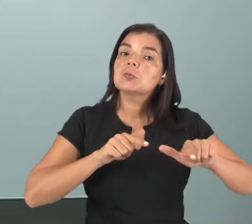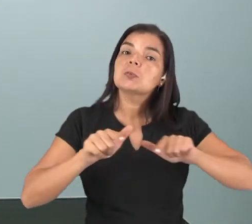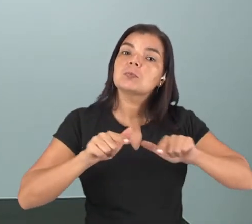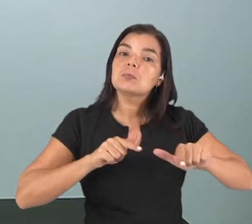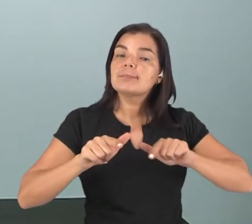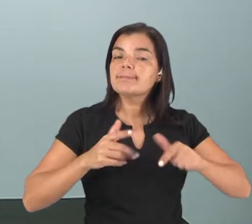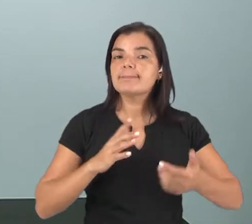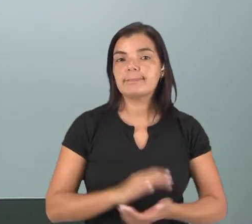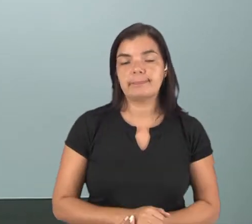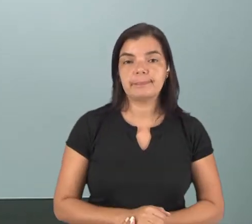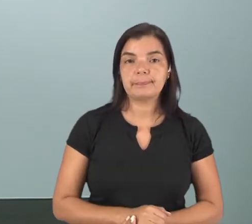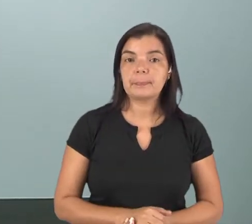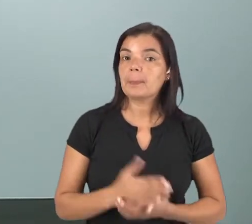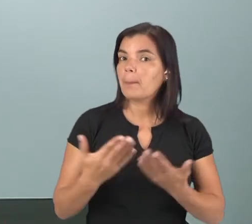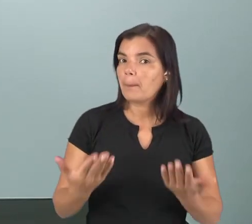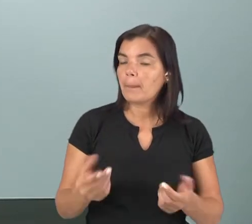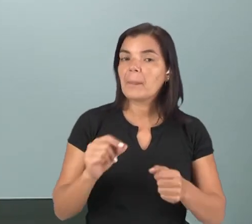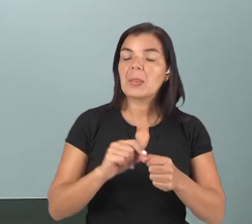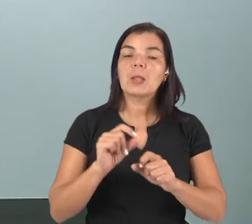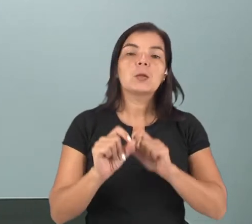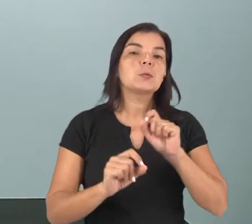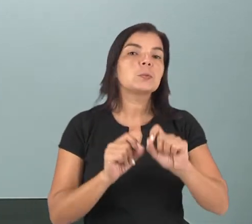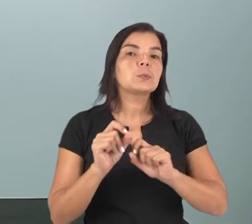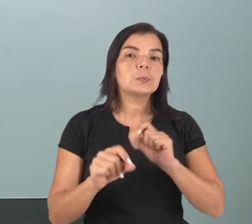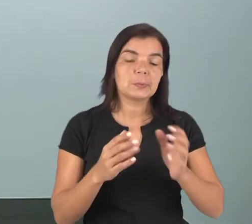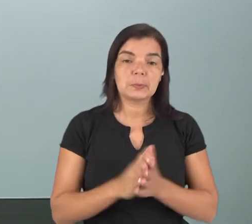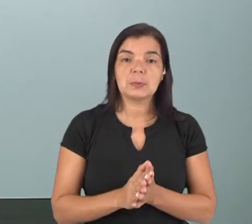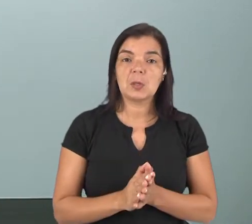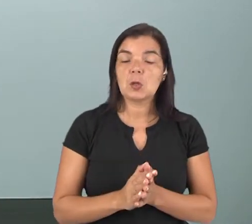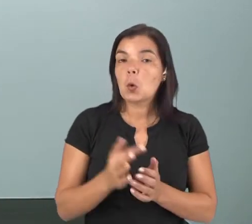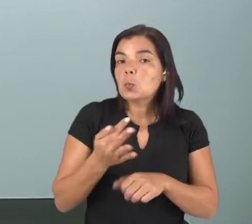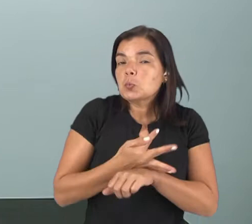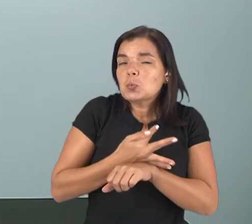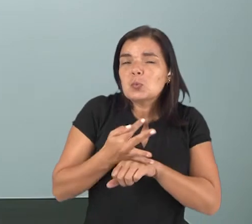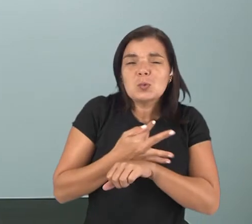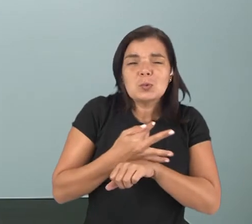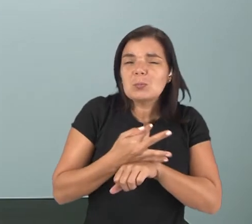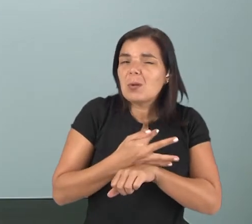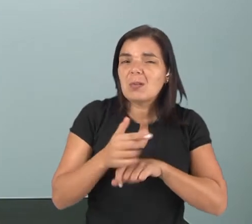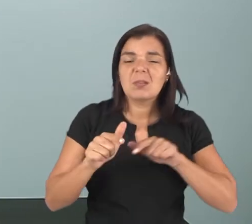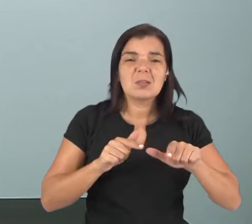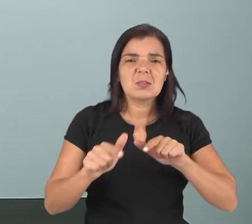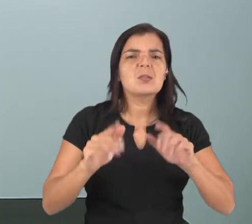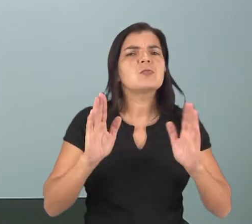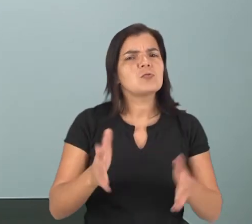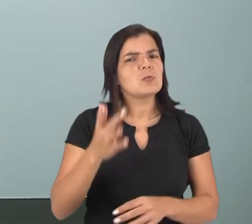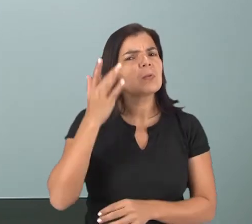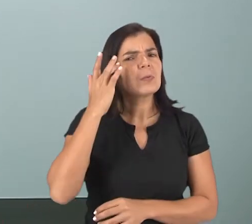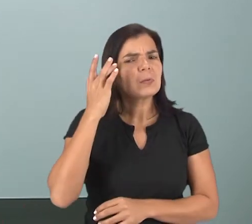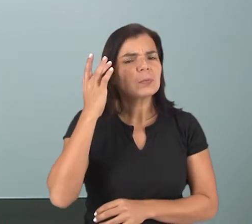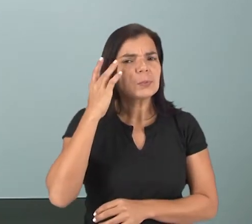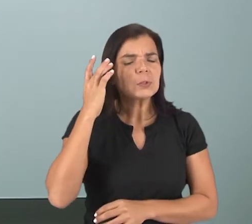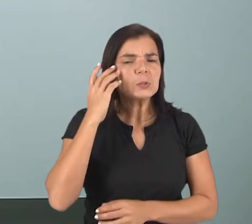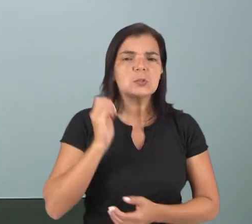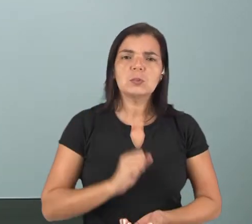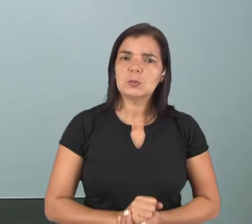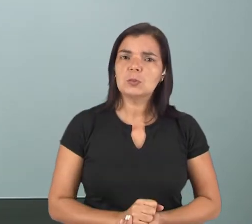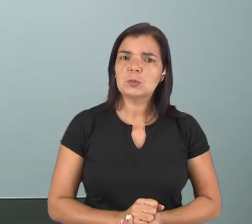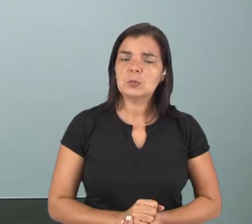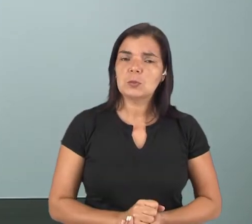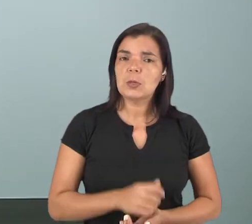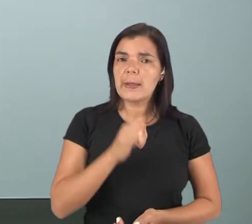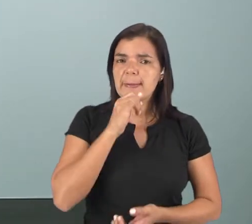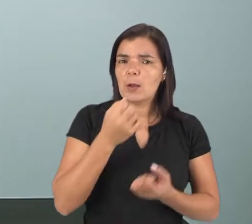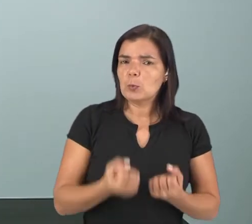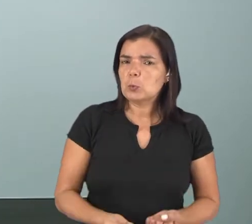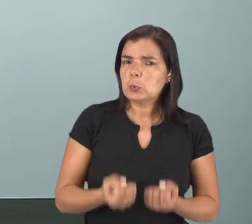dele. E aí, isso fazia com que eles não aguentassem aquele trabalho. Tu já imaginou se você fosse pegar